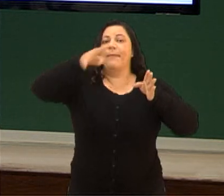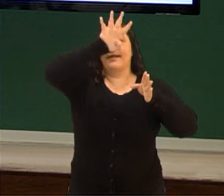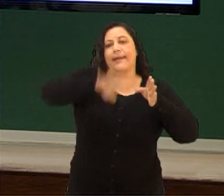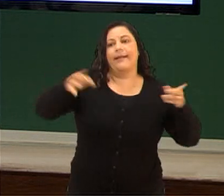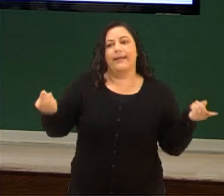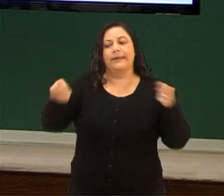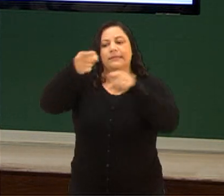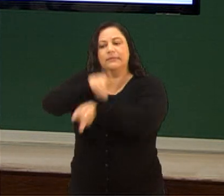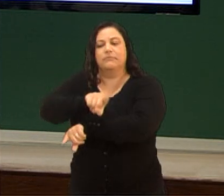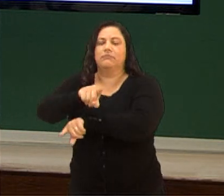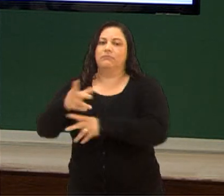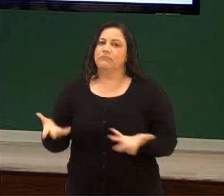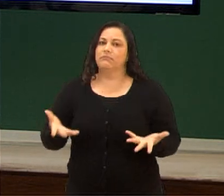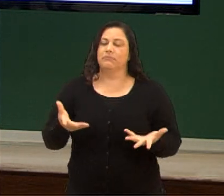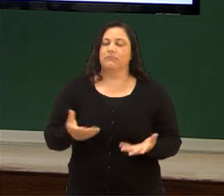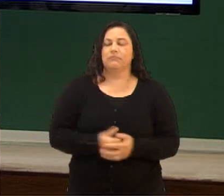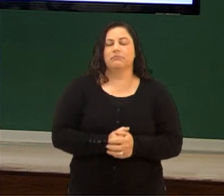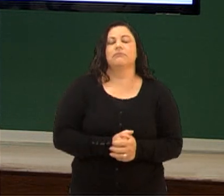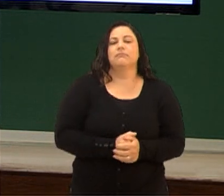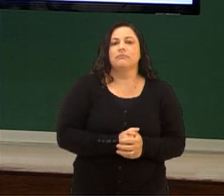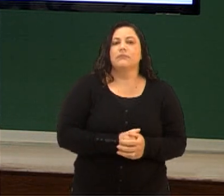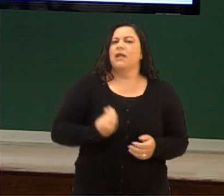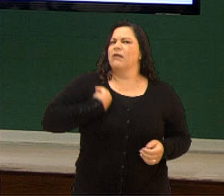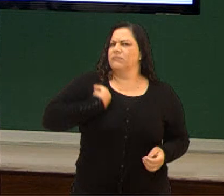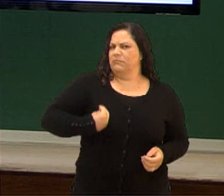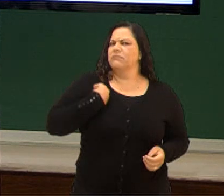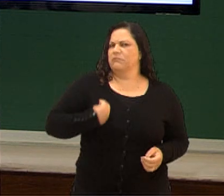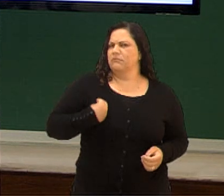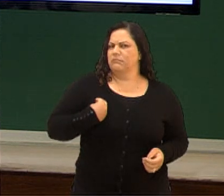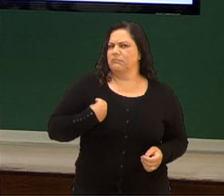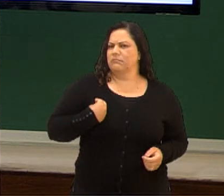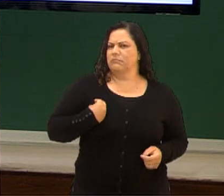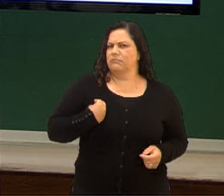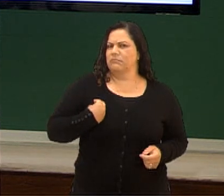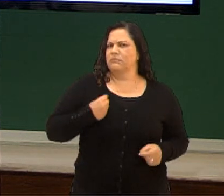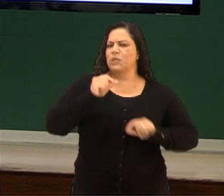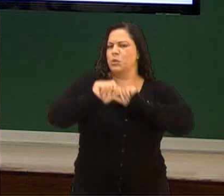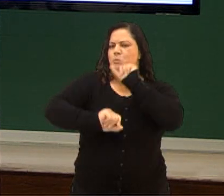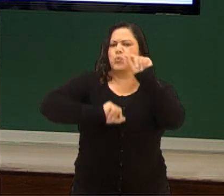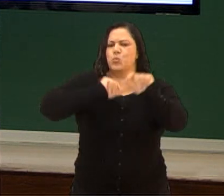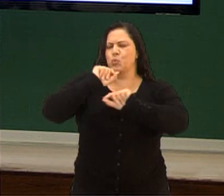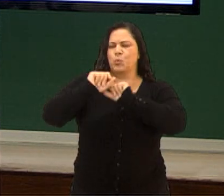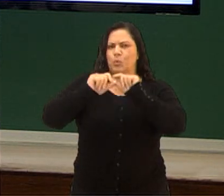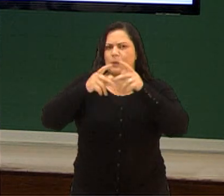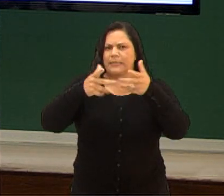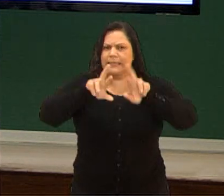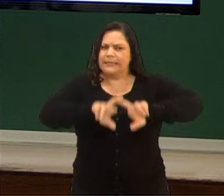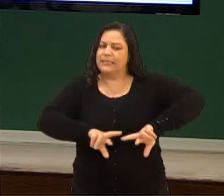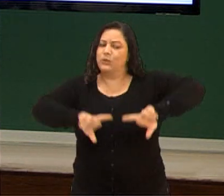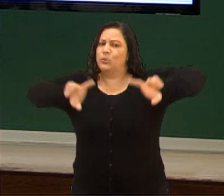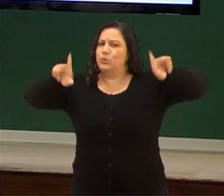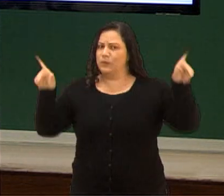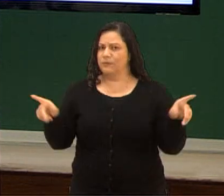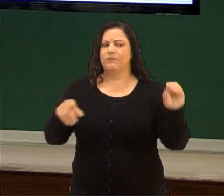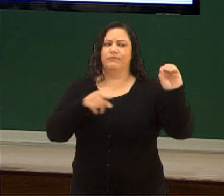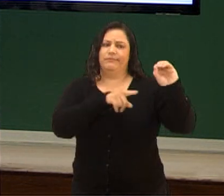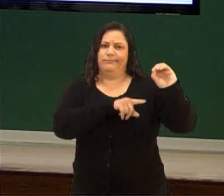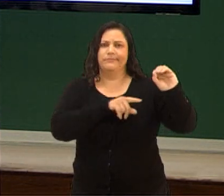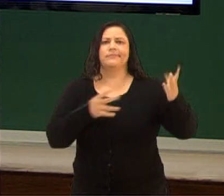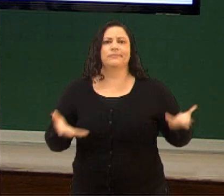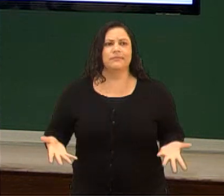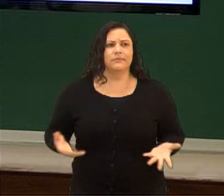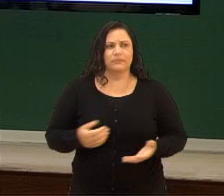de ver? Para existir, tem uma certa condiçãozinha, não tem? O determinante tem que ser diferente de zero. Então, vamos fazer isso